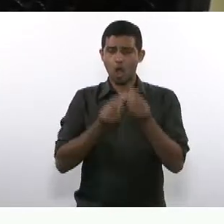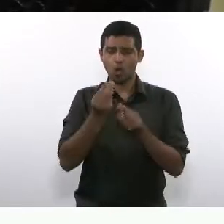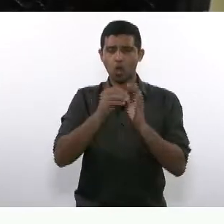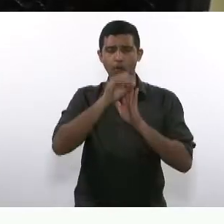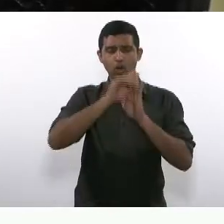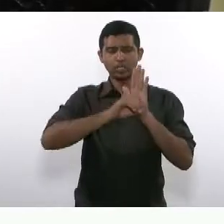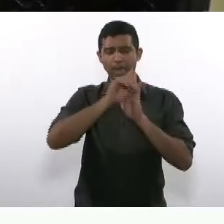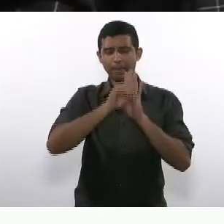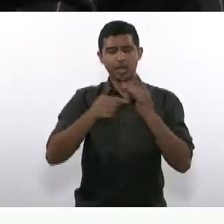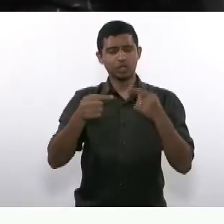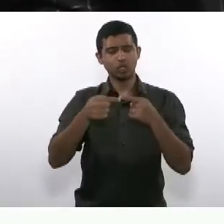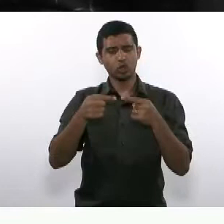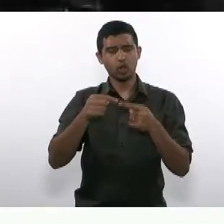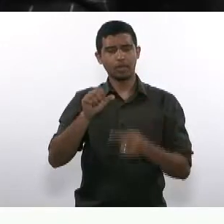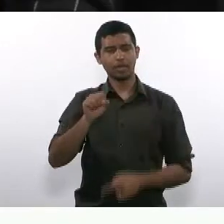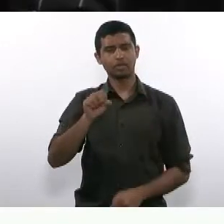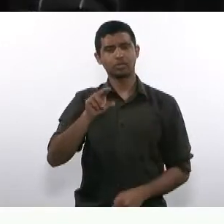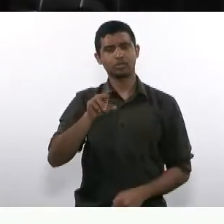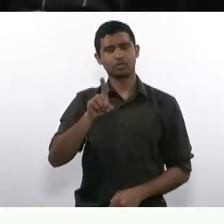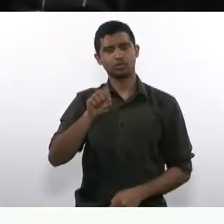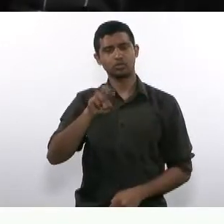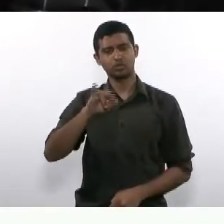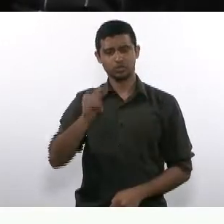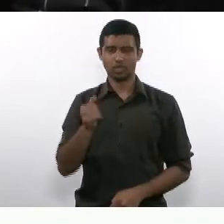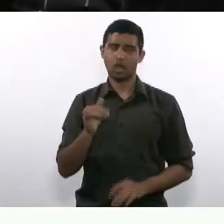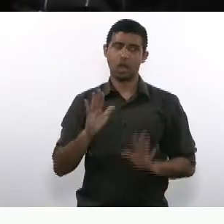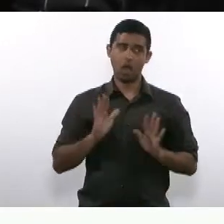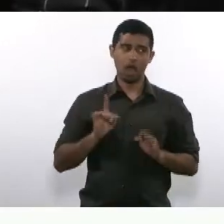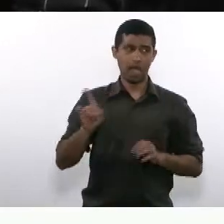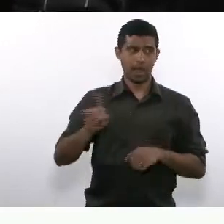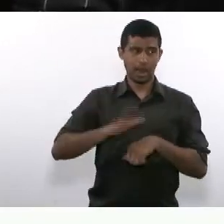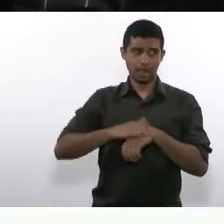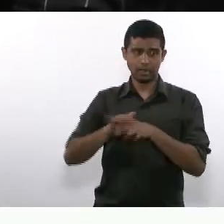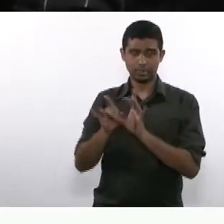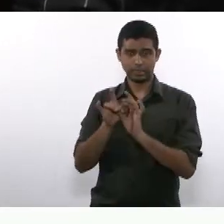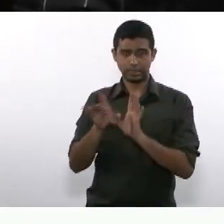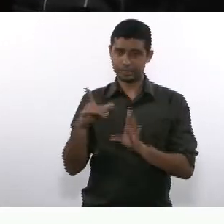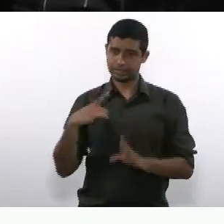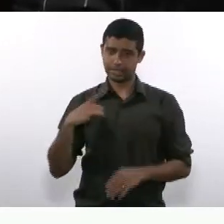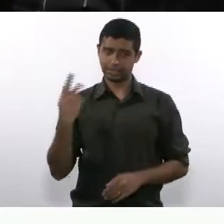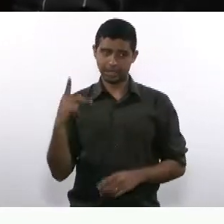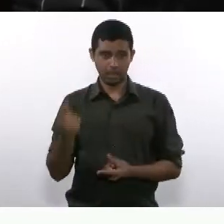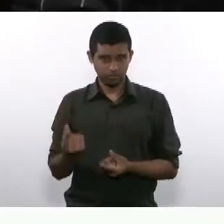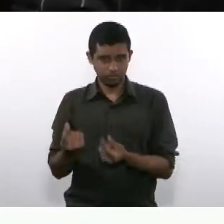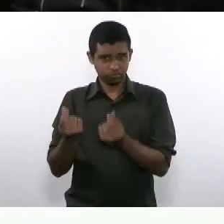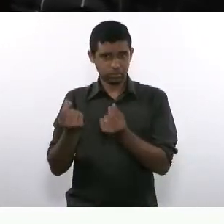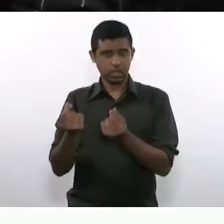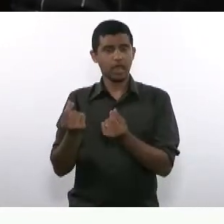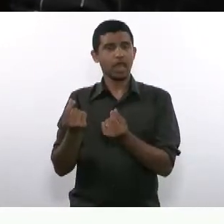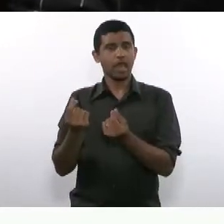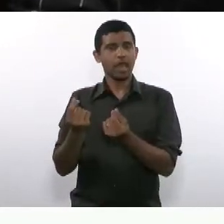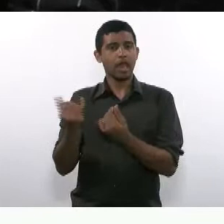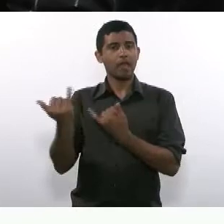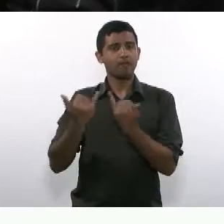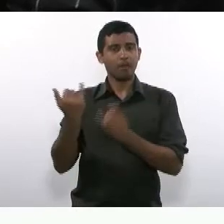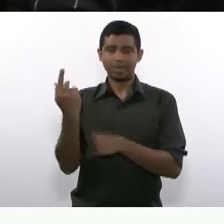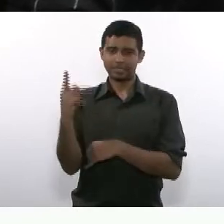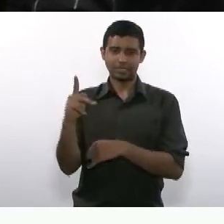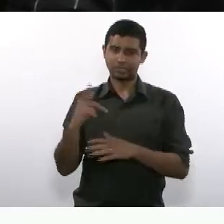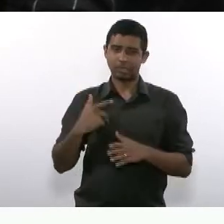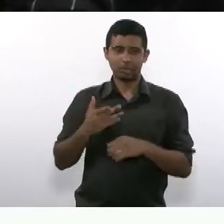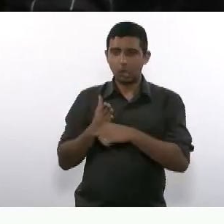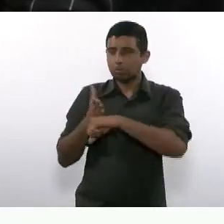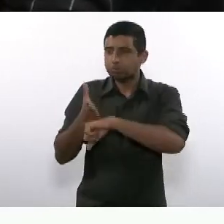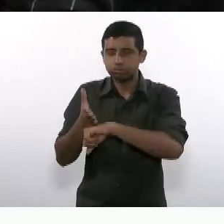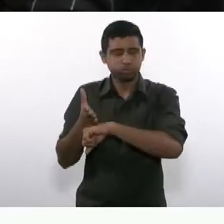Suderj? Presidente, a Suderj tem autonomia orçamentária financeira, né? As informações dela não temos